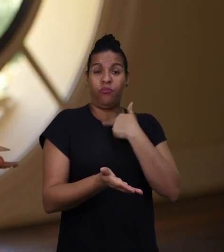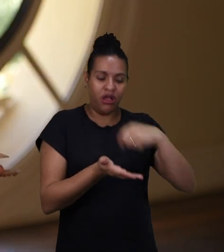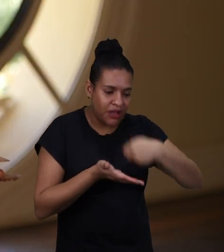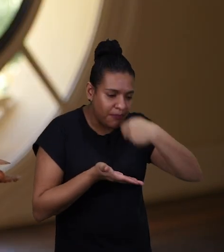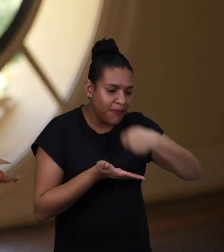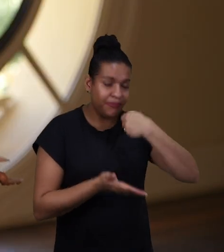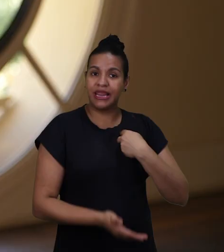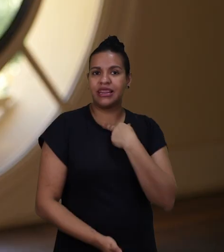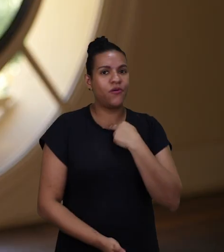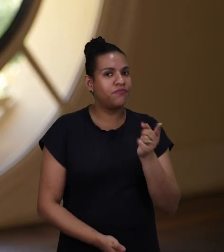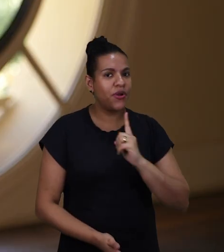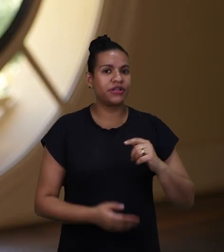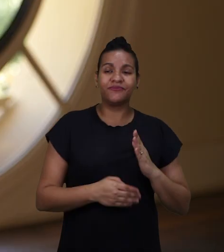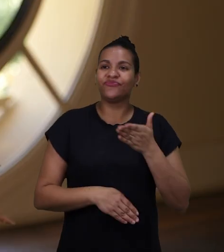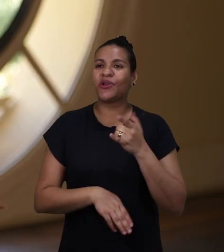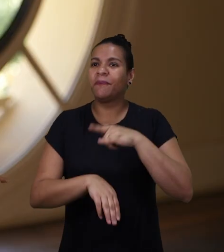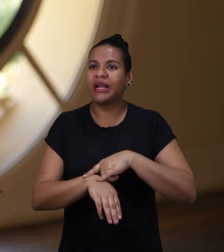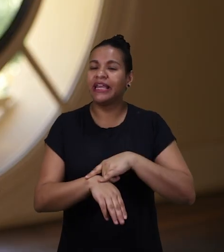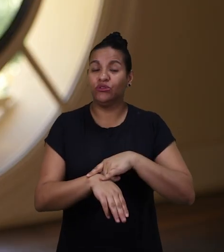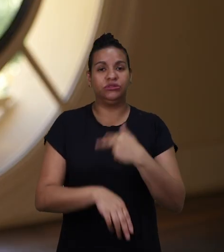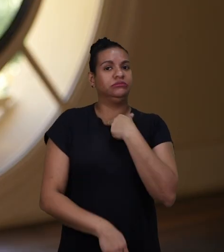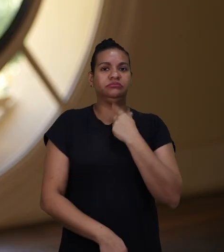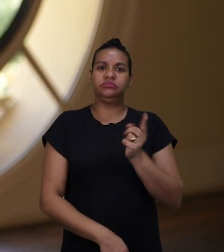me alimentar da comida que eu cozinhava, não podia